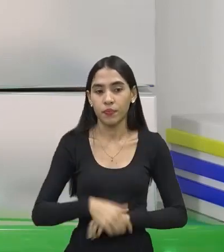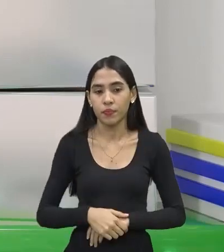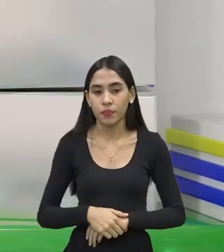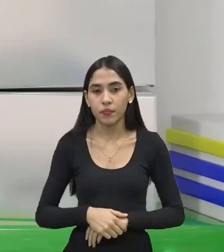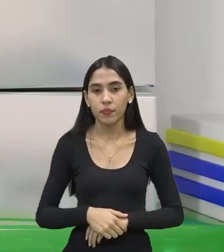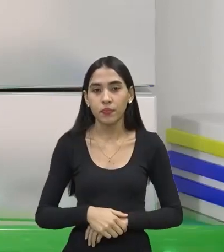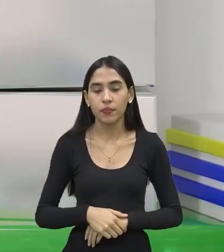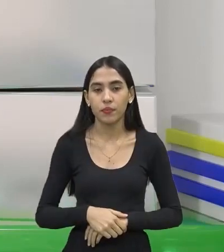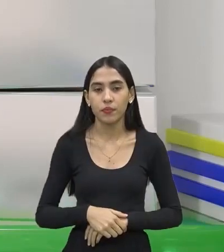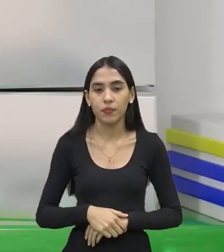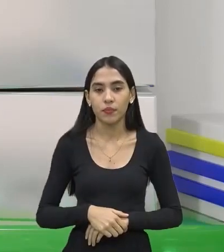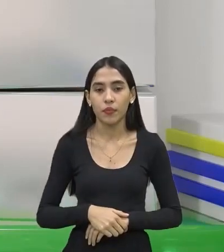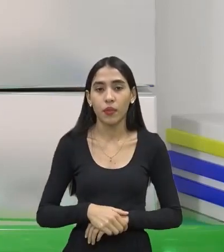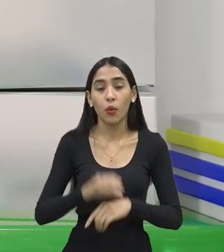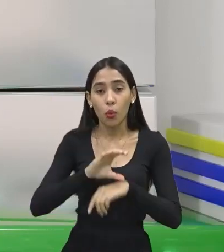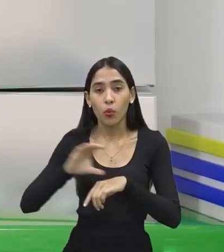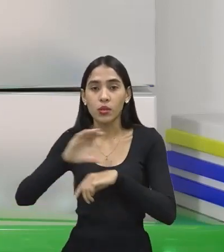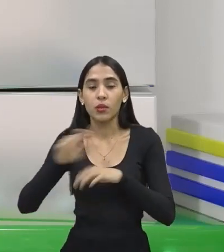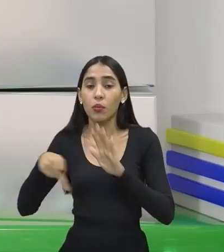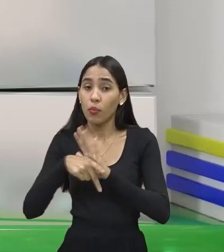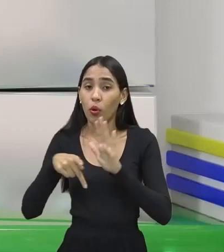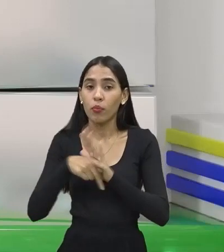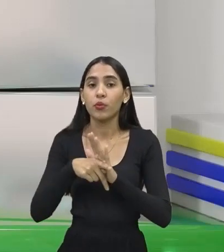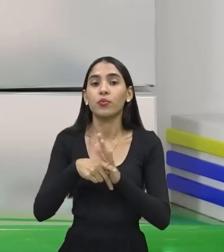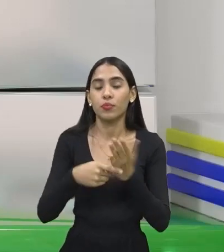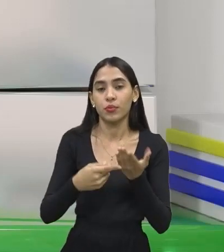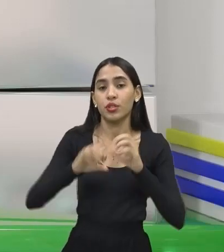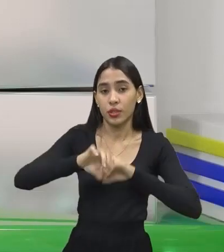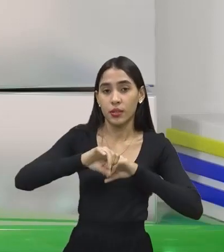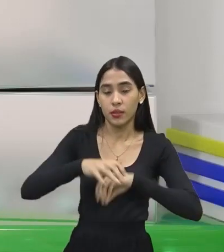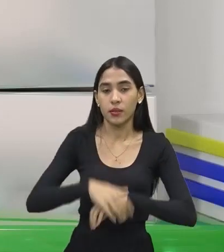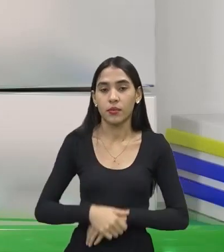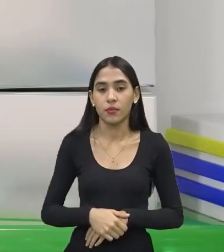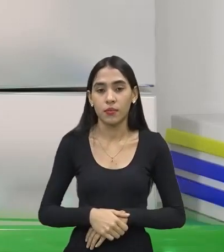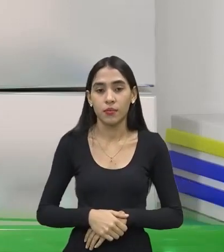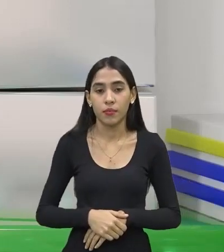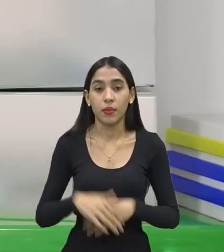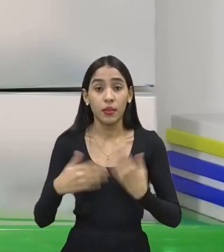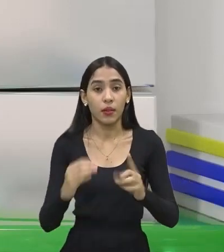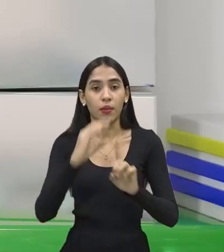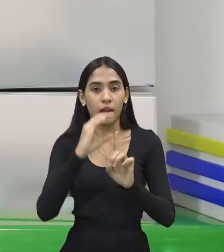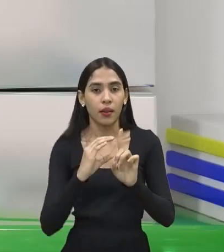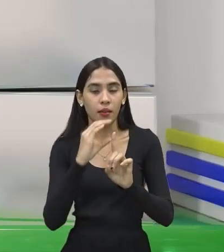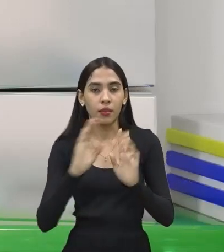Conselho Estadual de Educação. E aí, já que estamos falando de calendário